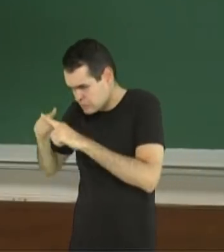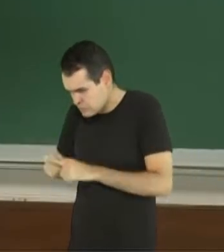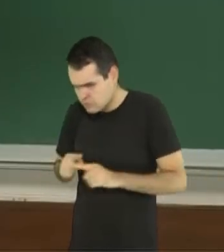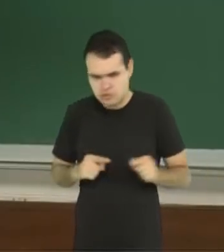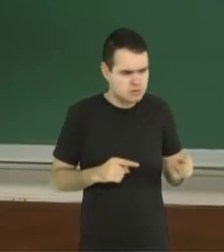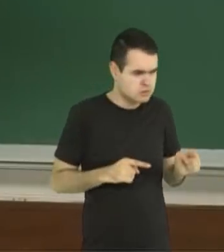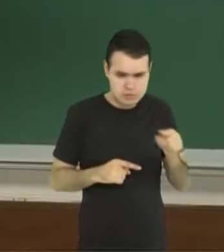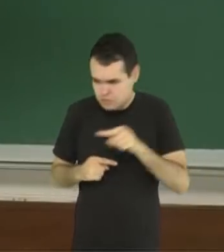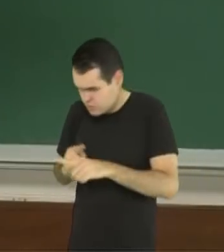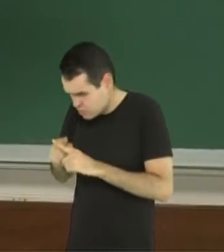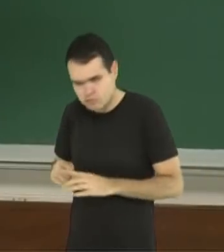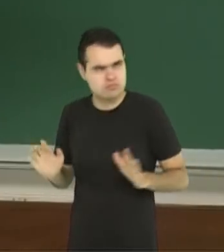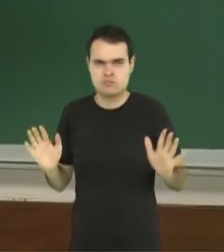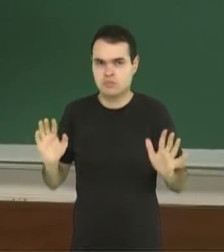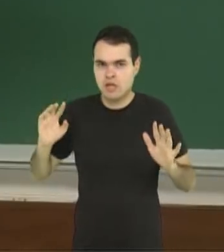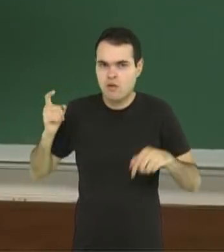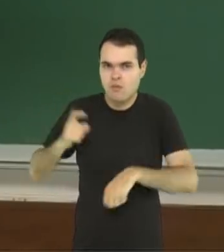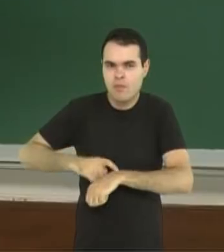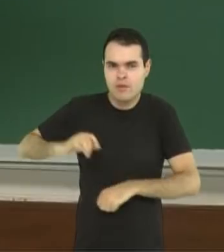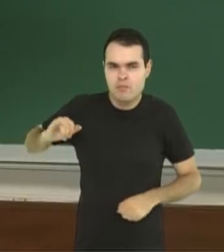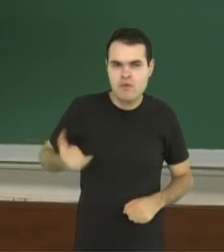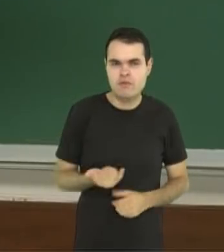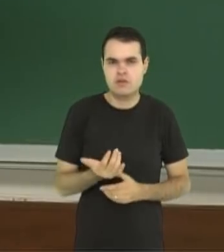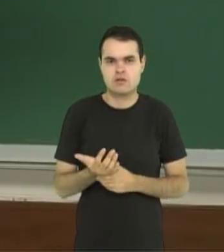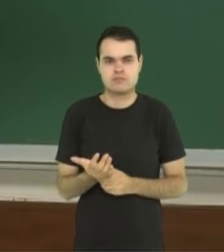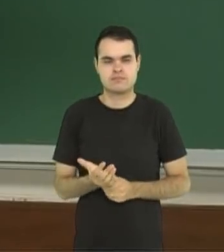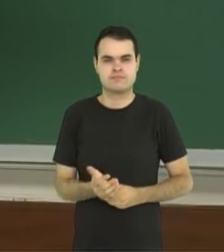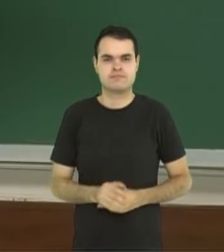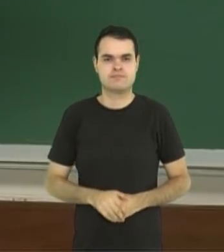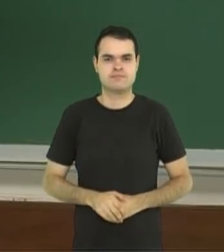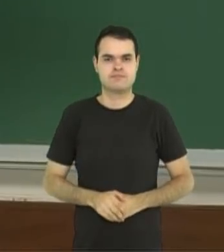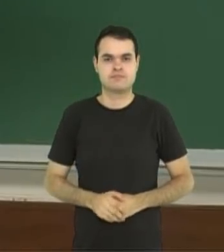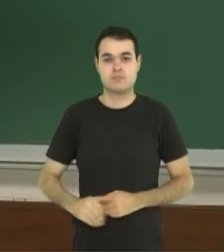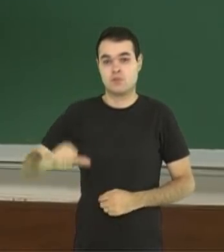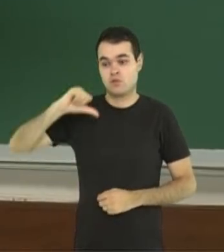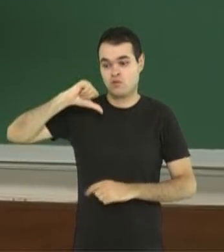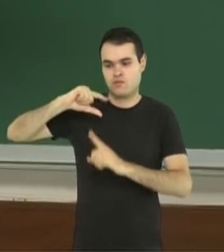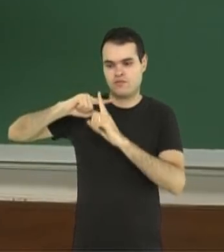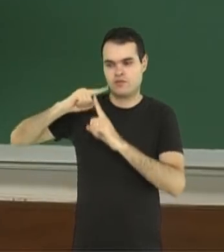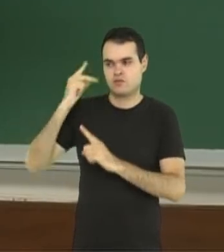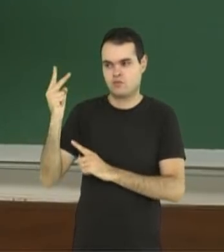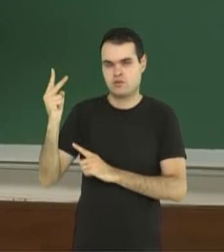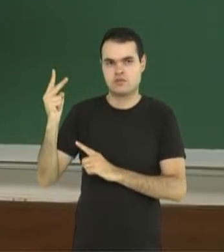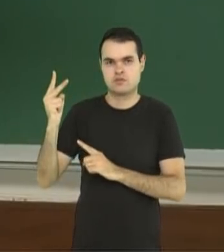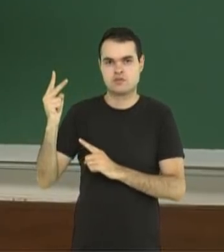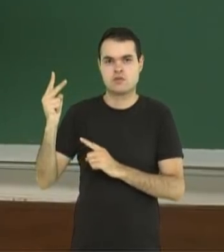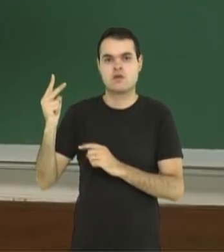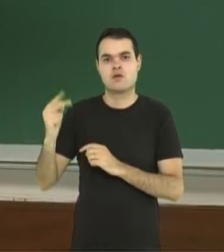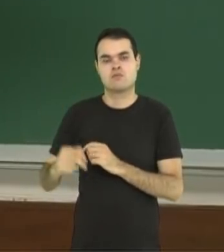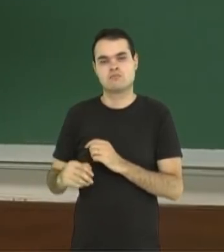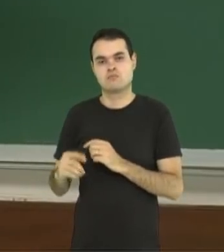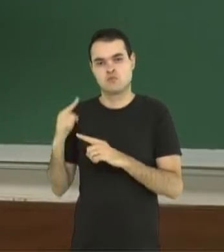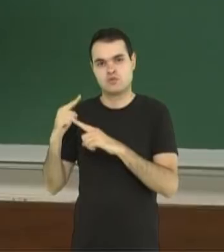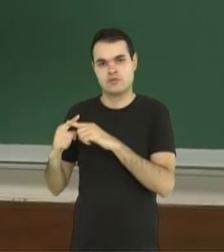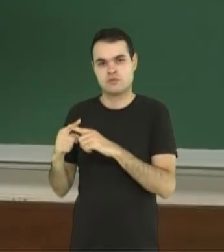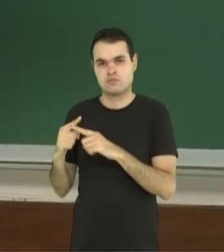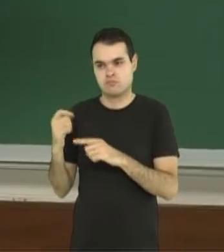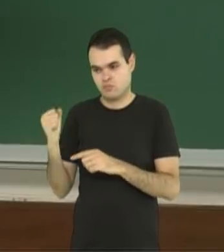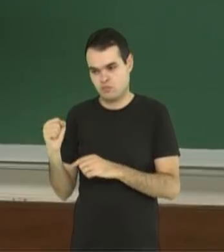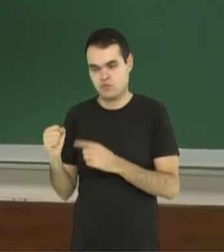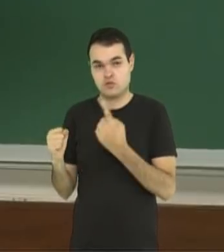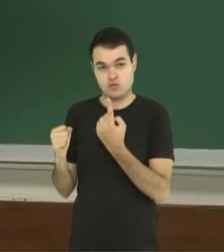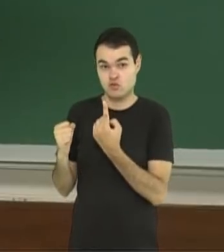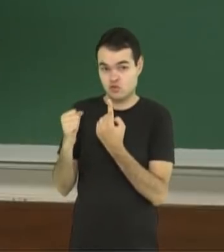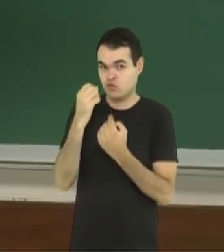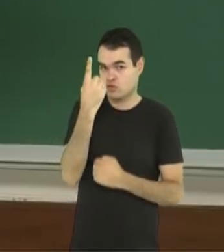né? Esse é o momento. Agora tem que saber, hein? Então, 9 vezes 2 é 8, né? Ou 2 vezes 9, tá bom?